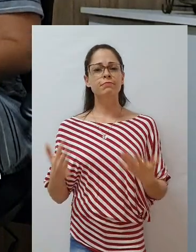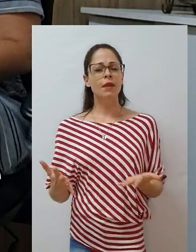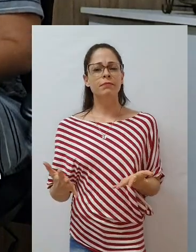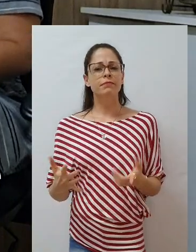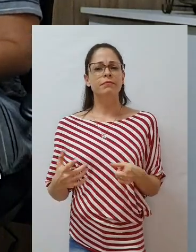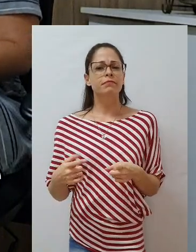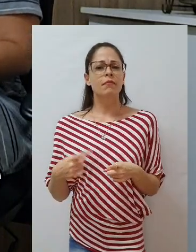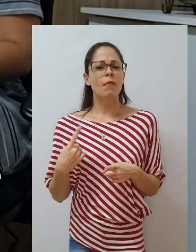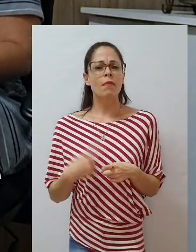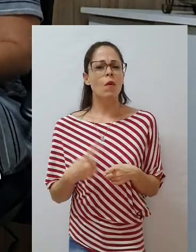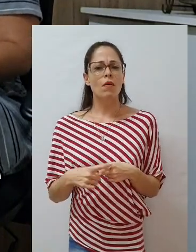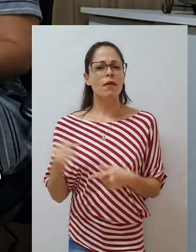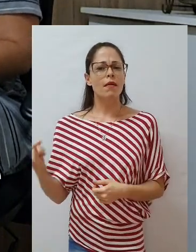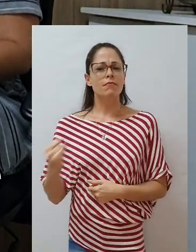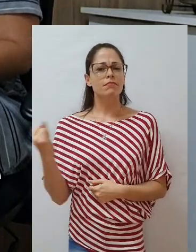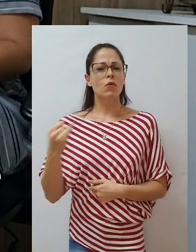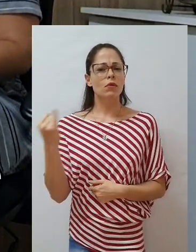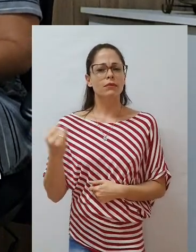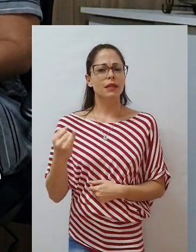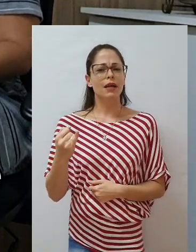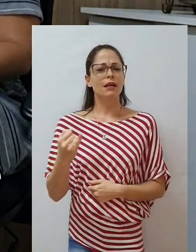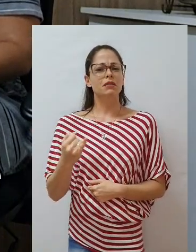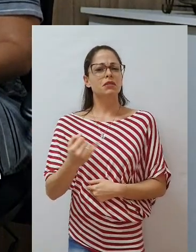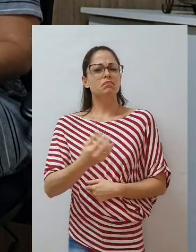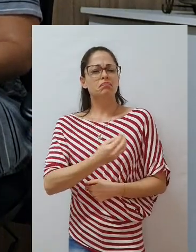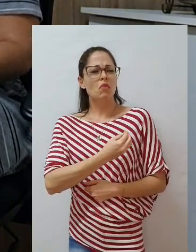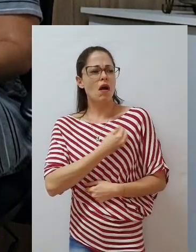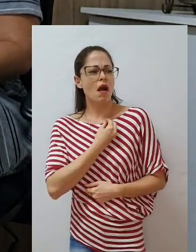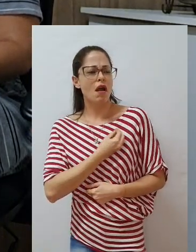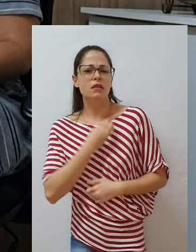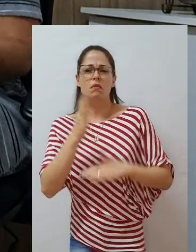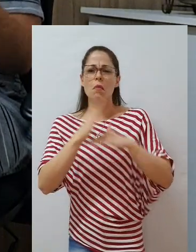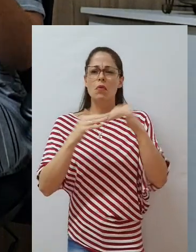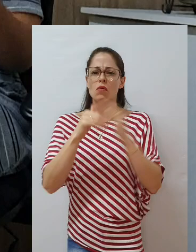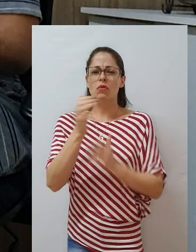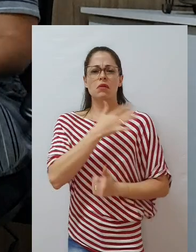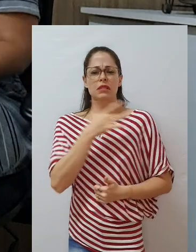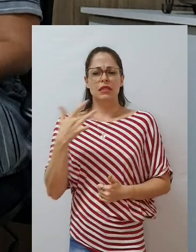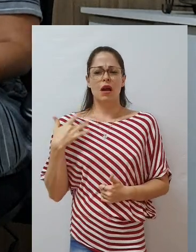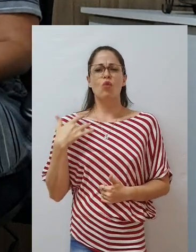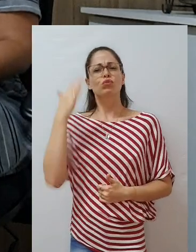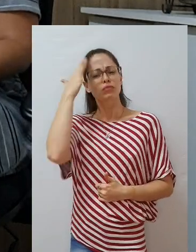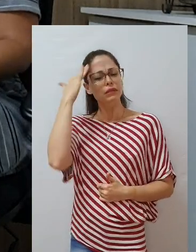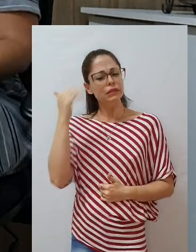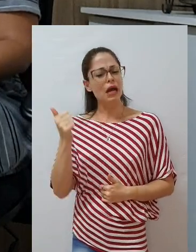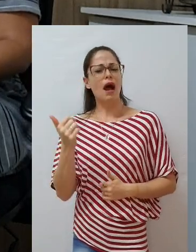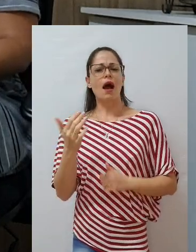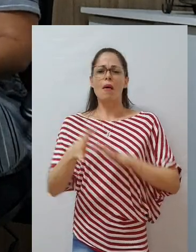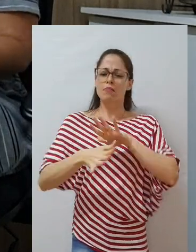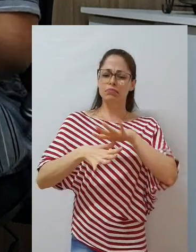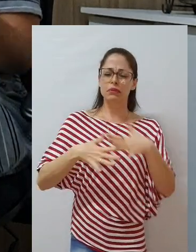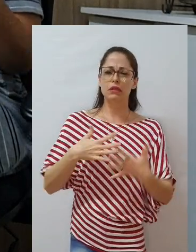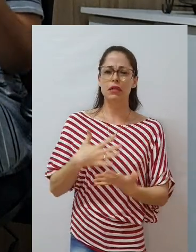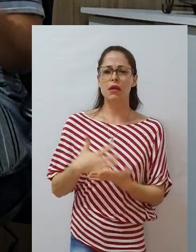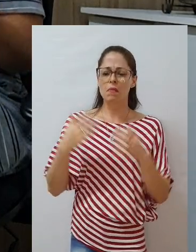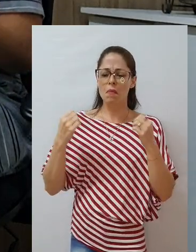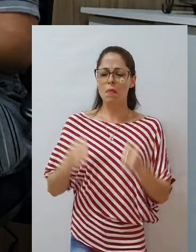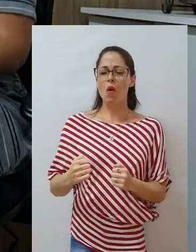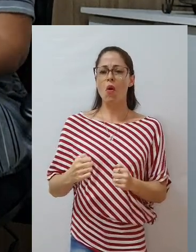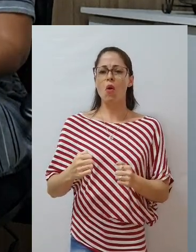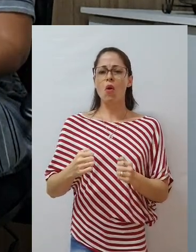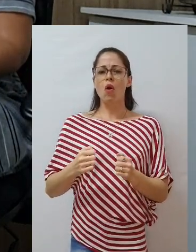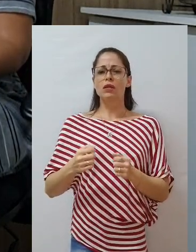Então, por que é importante, né, ter profissionais que saibam Libras, que possam, né, ter esse